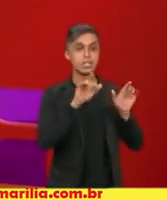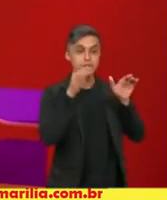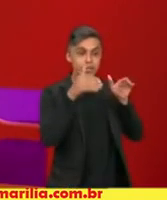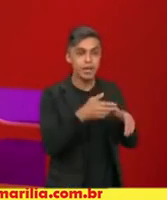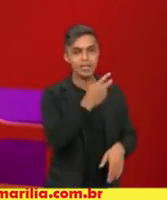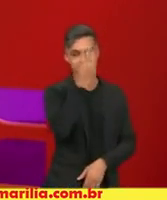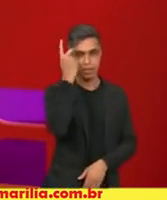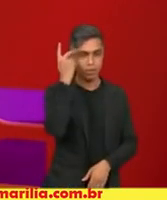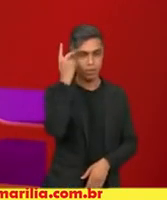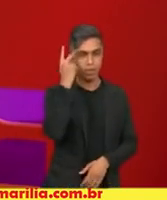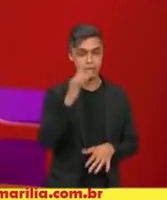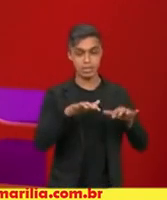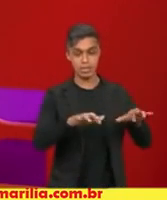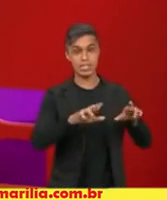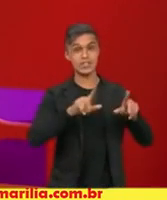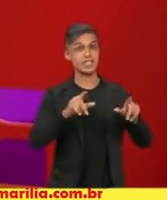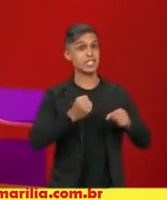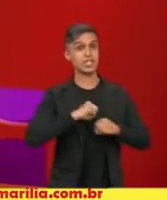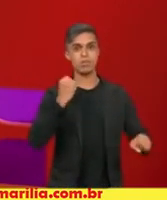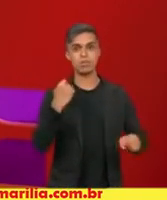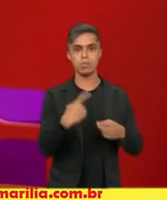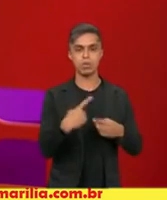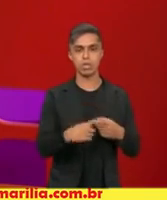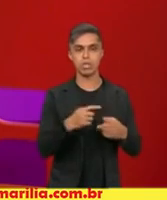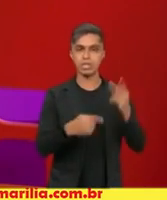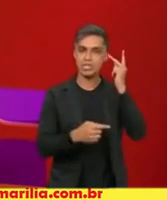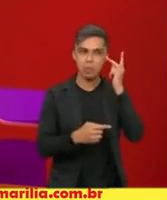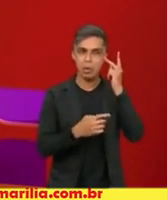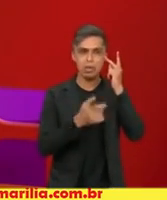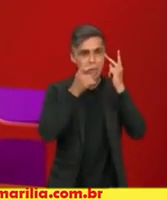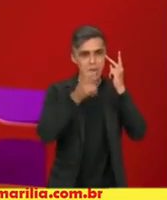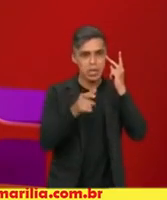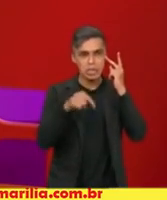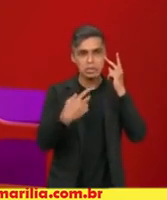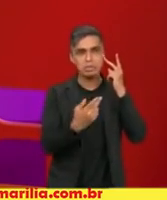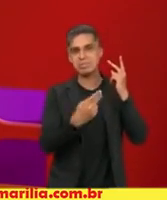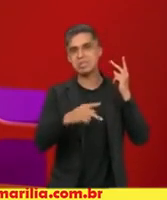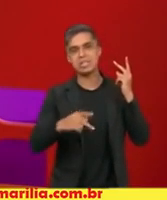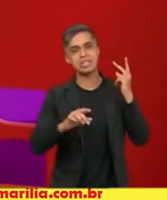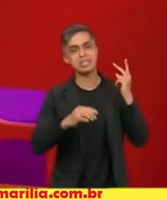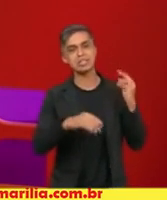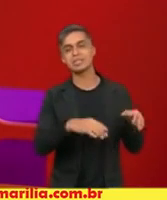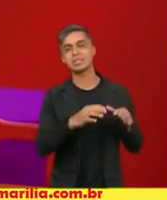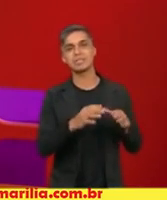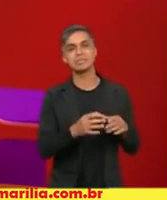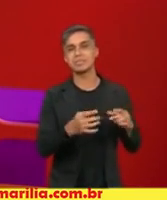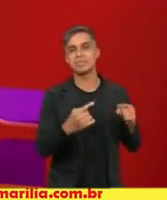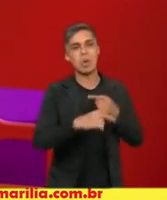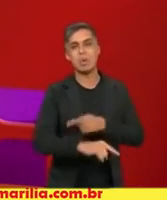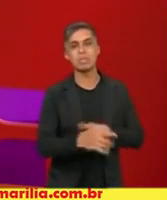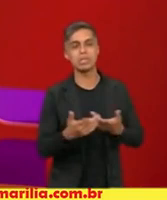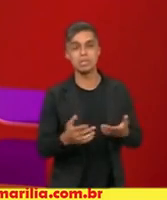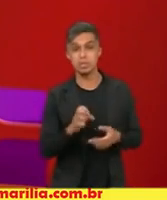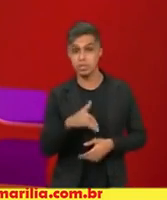Paulo. Perfeito. E as tensões são imensas, porque o capital financeiro não atende às ambições do capital produtivo paulista, né? Se a gente alargar isso